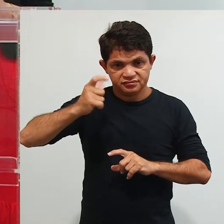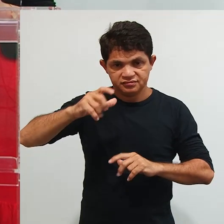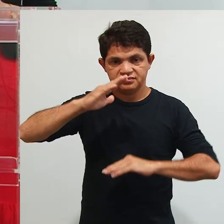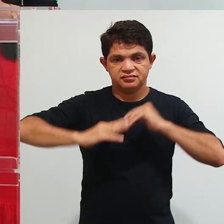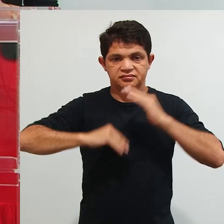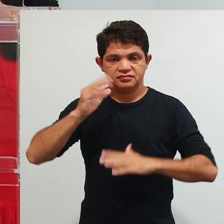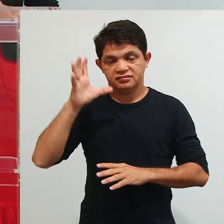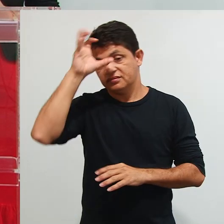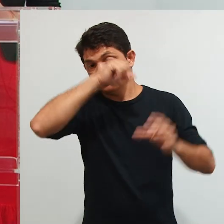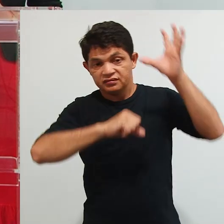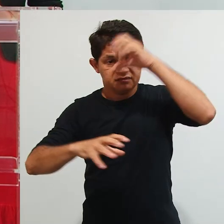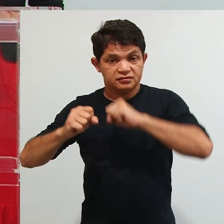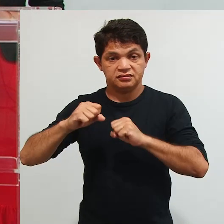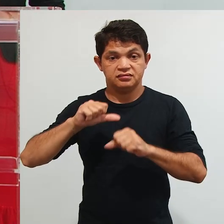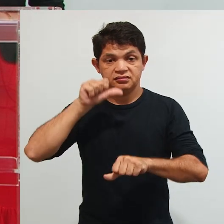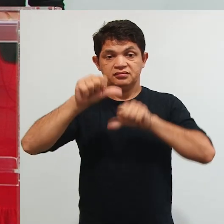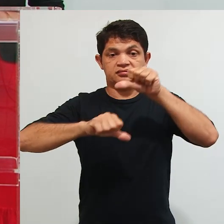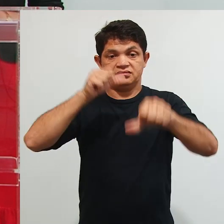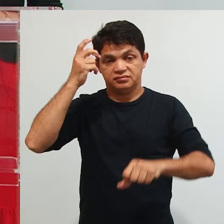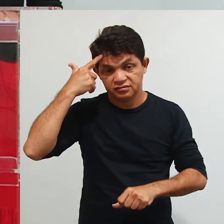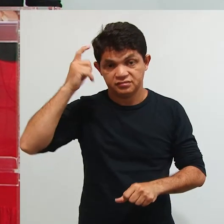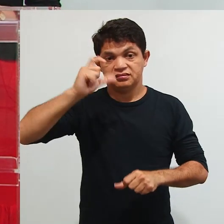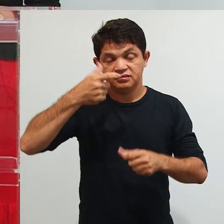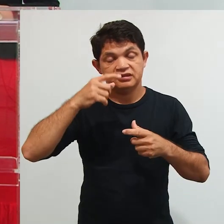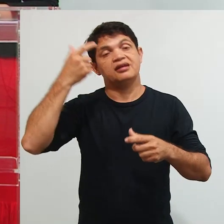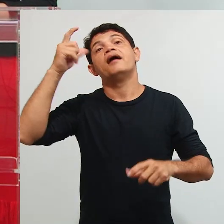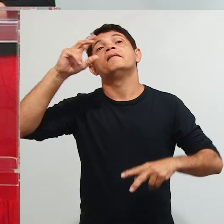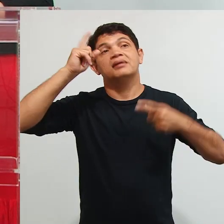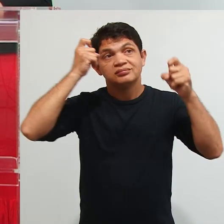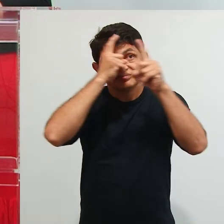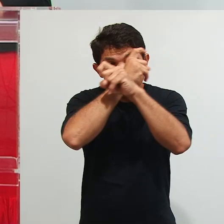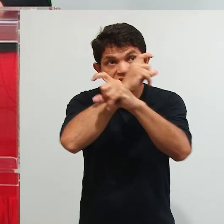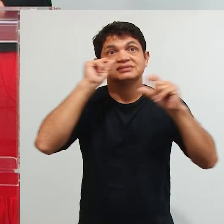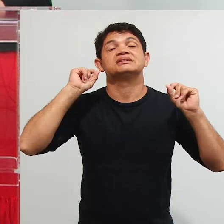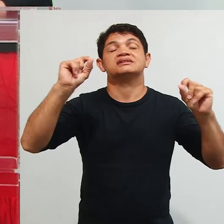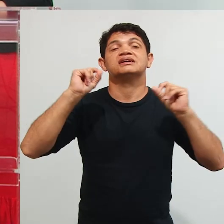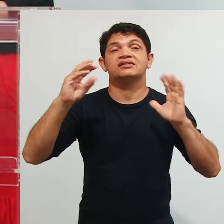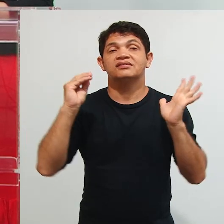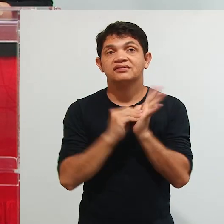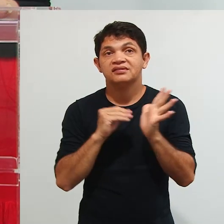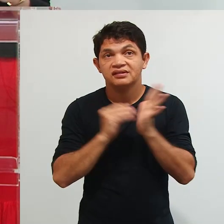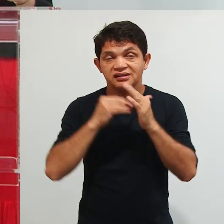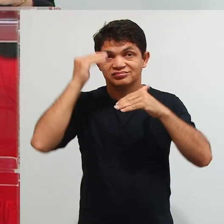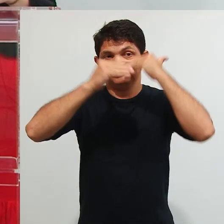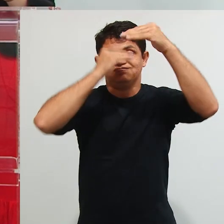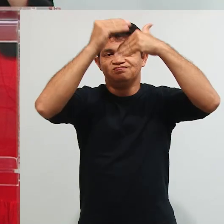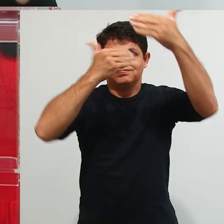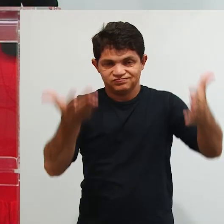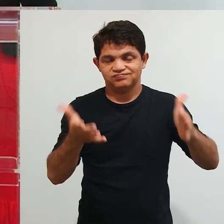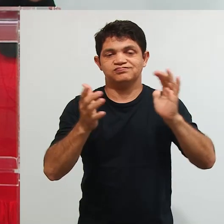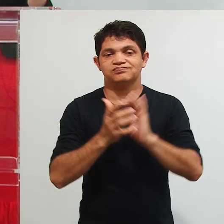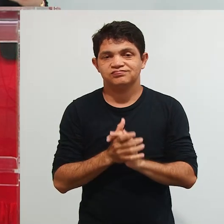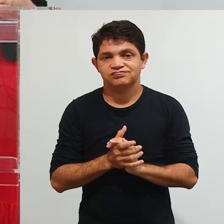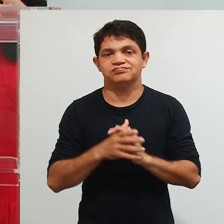dos transtornos específicos de aprendizagem. Ele é um transtorno do neurodesenvolvimento. Só que como a gente,